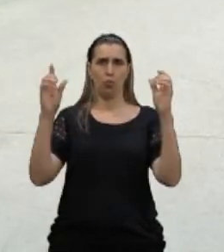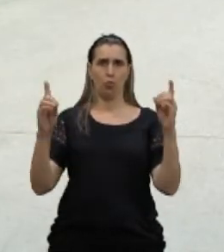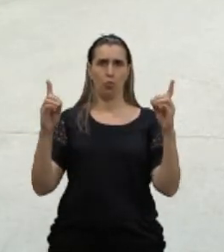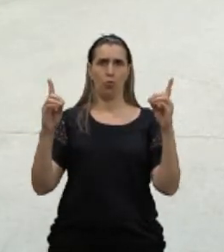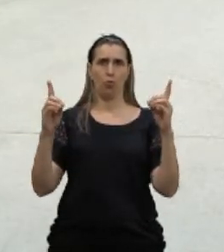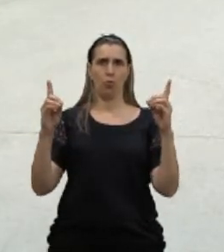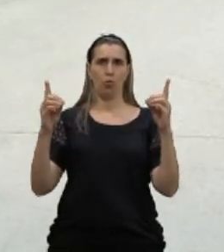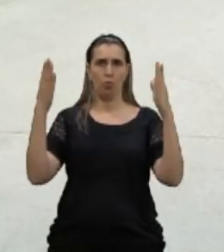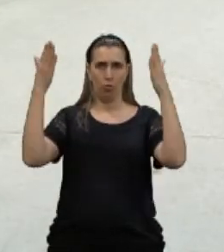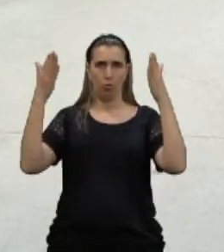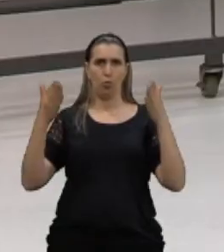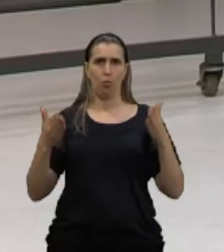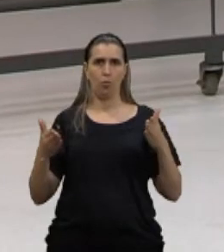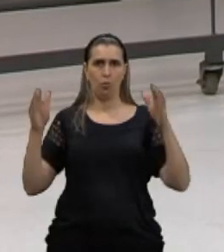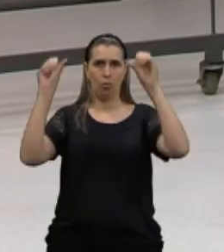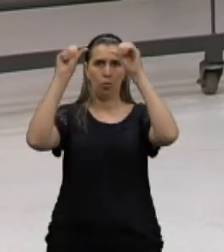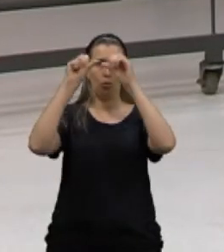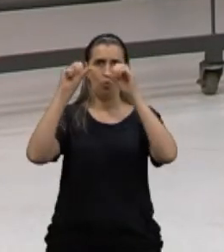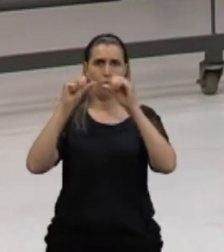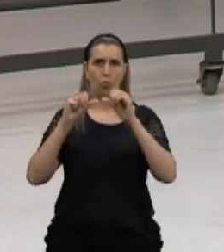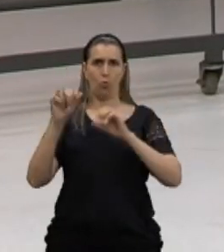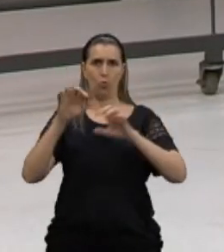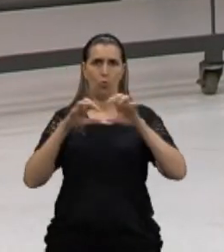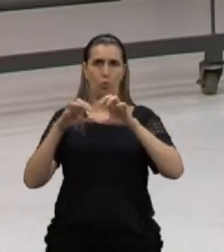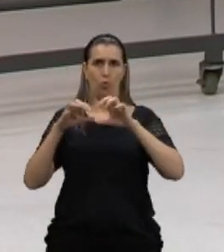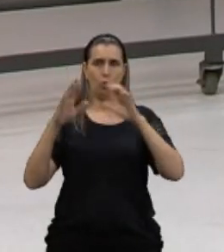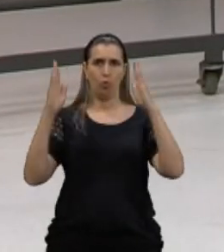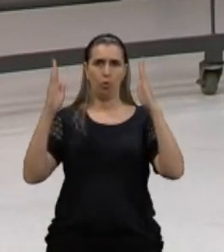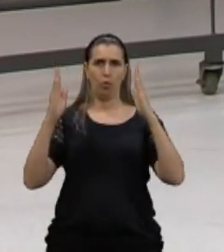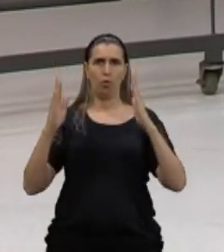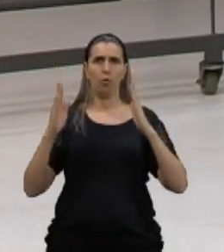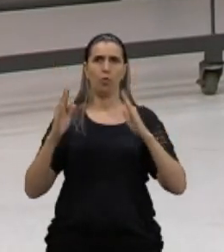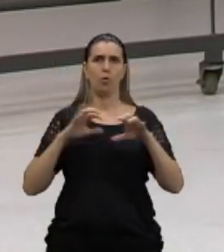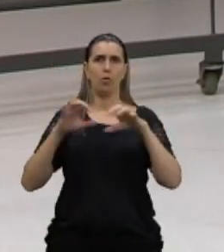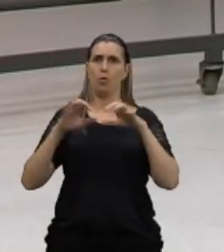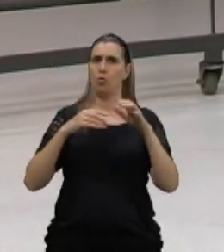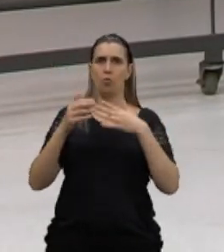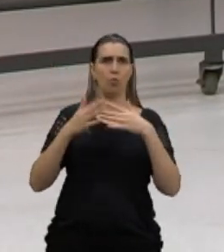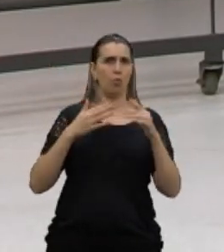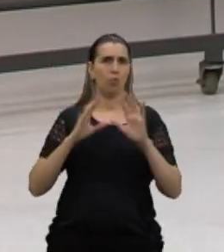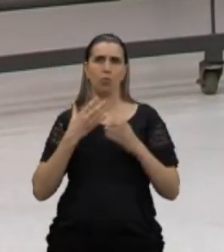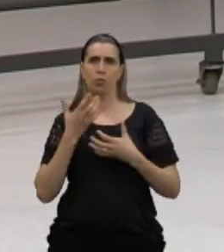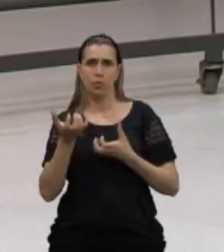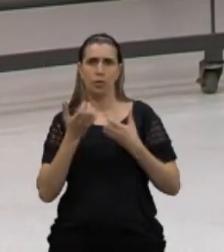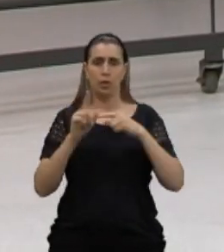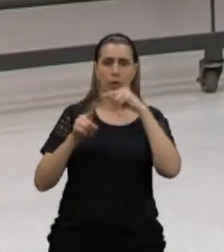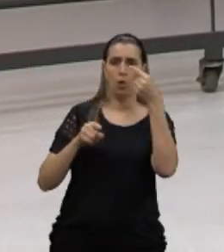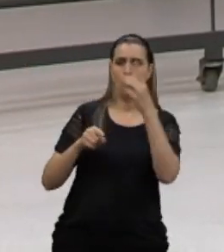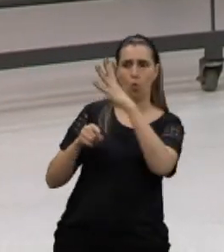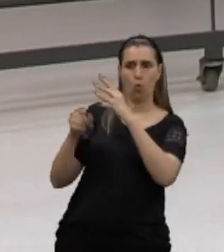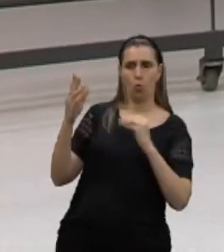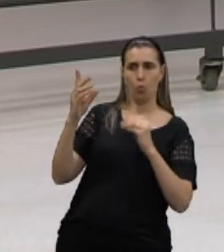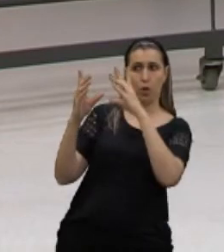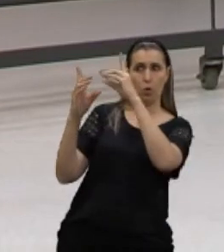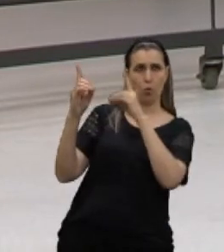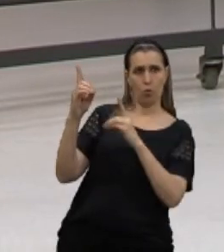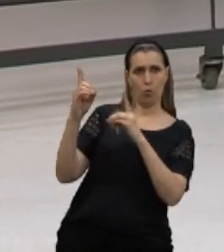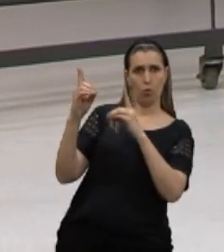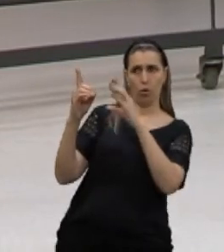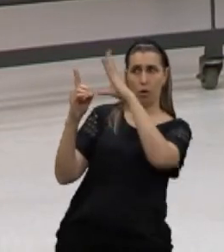Vamos lá. Isso, simétrico. Isso. E vai fazendo movimentos aleatórios como tu quiser e a Kátia tem que copiar.